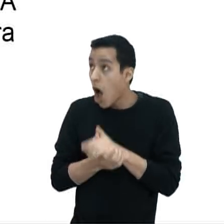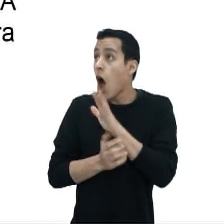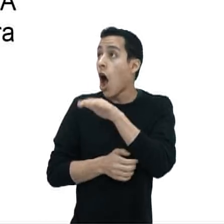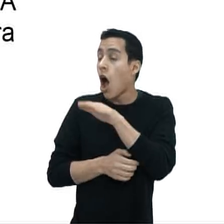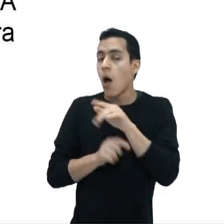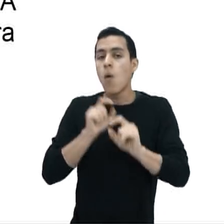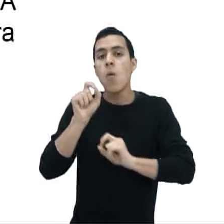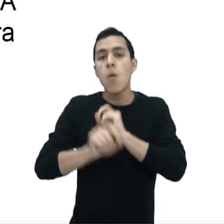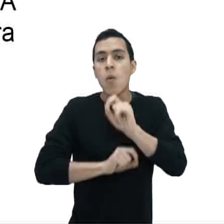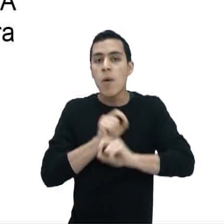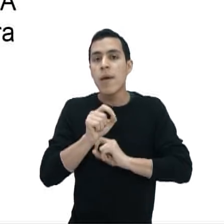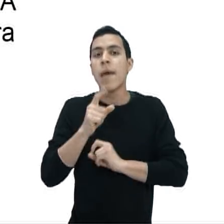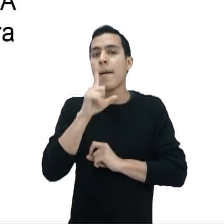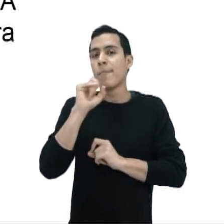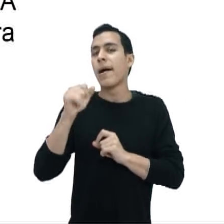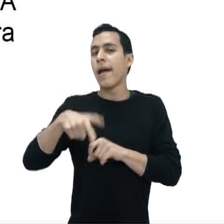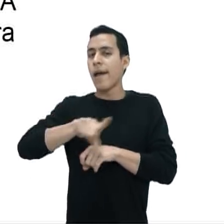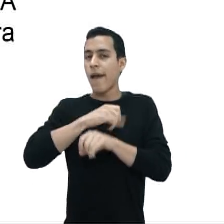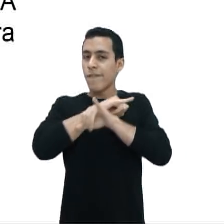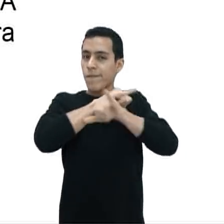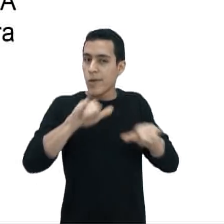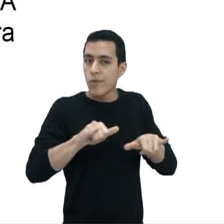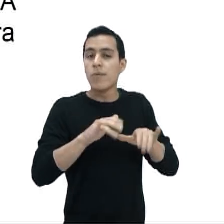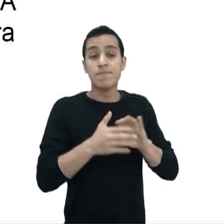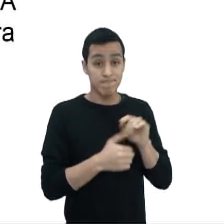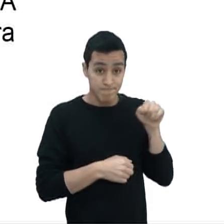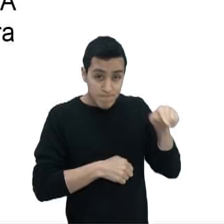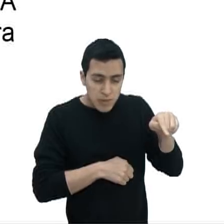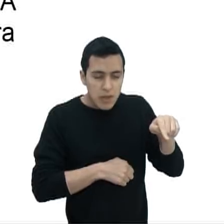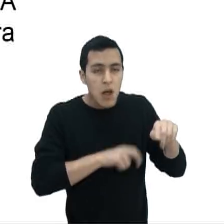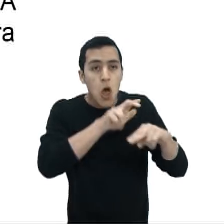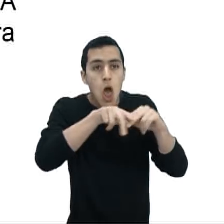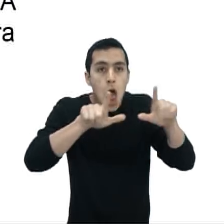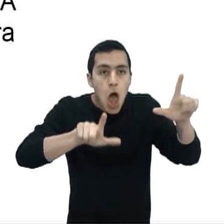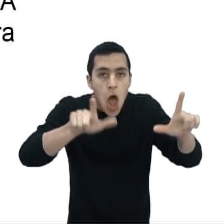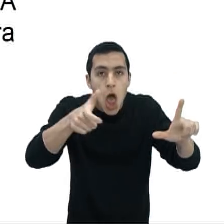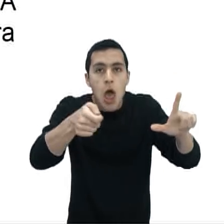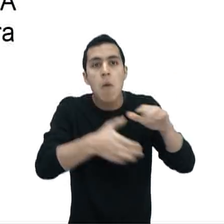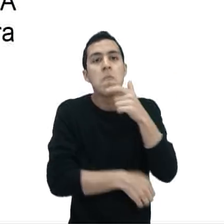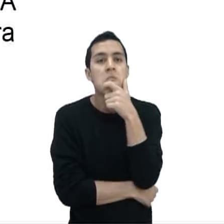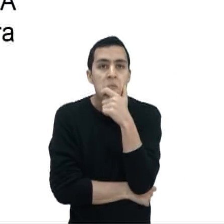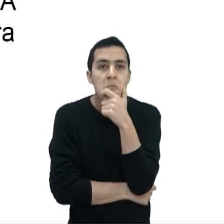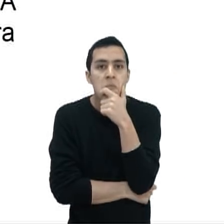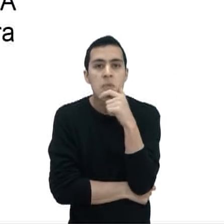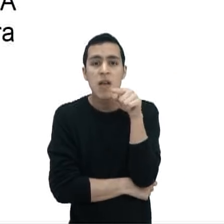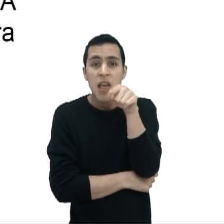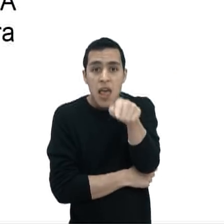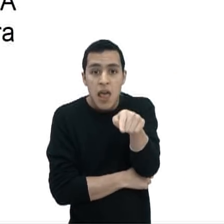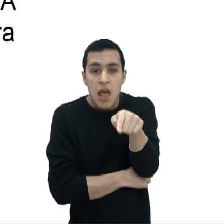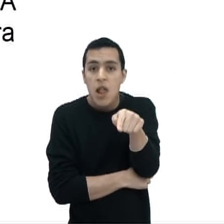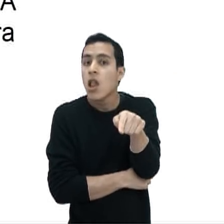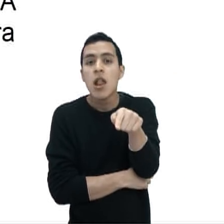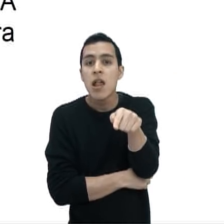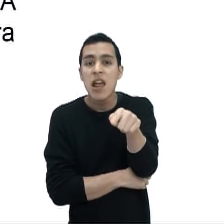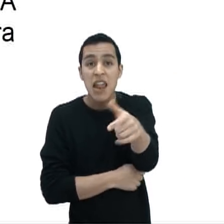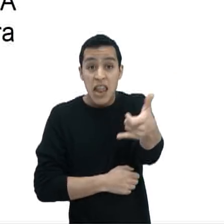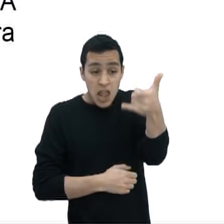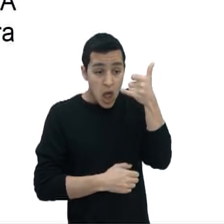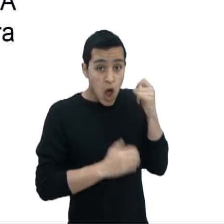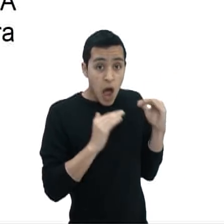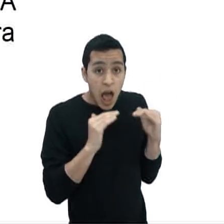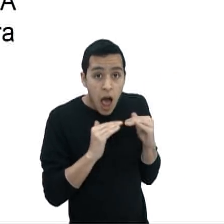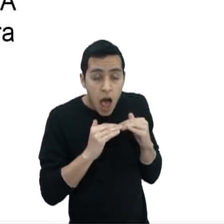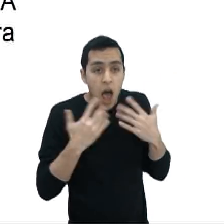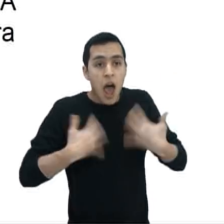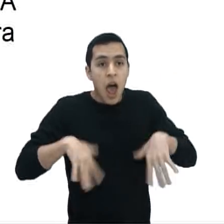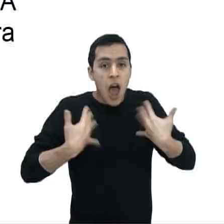que seu pai alertara. Felipe assistia a um programa na TV. A apresentadora ligou para o número do telefone da casa